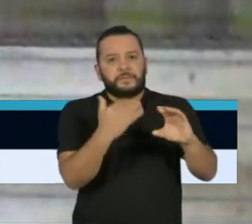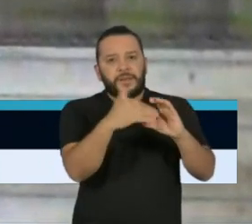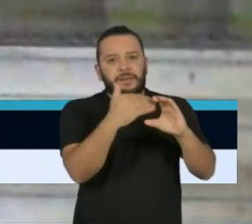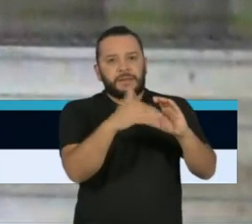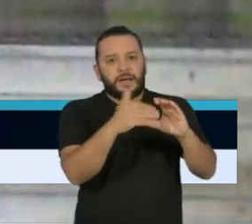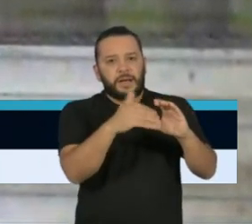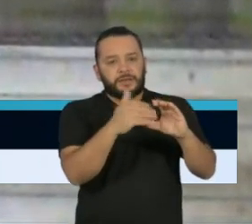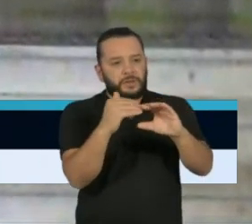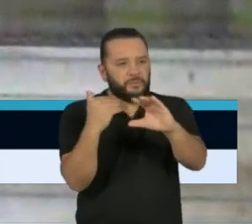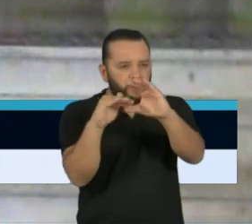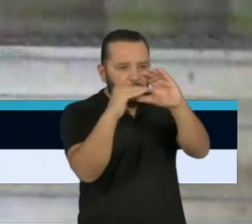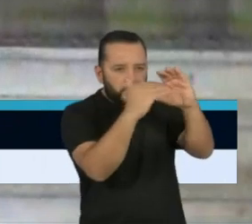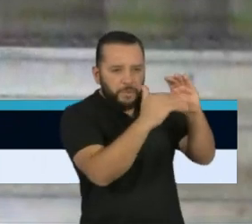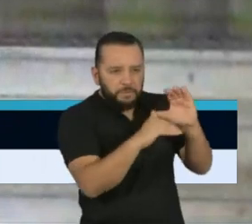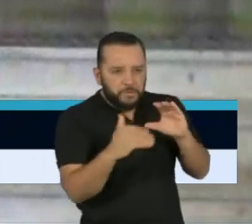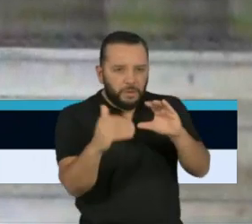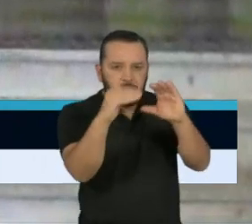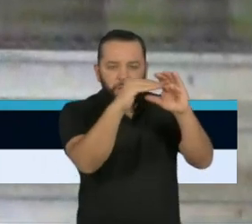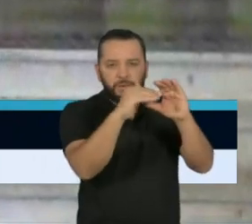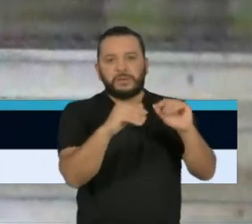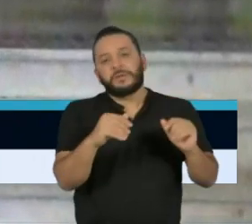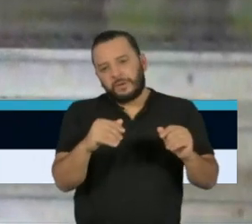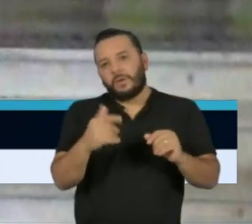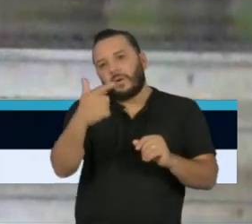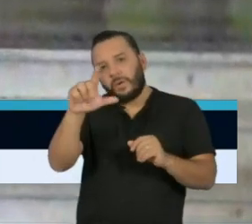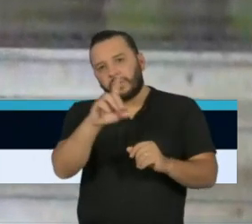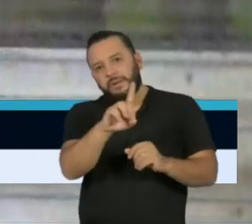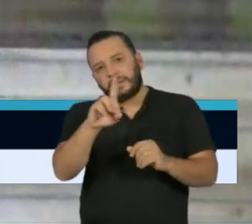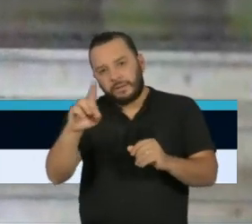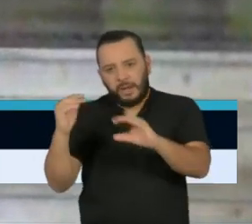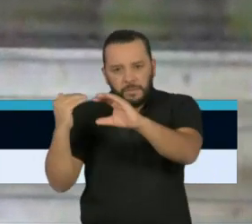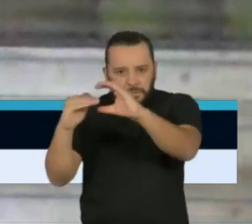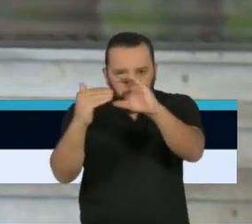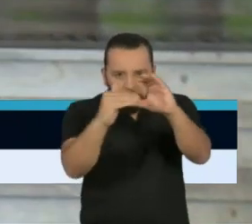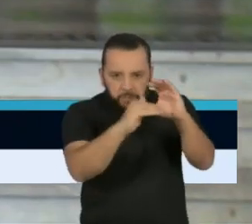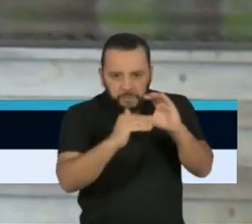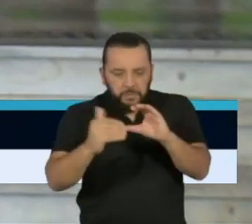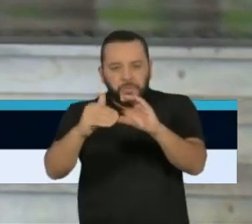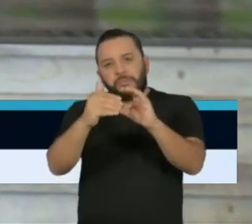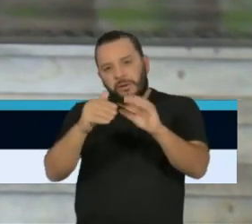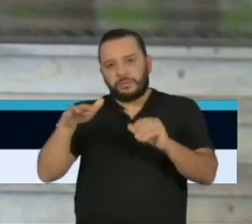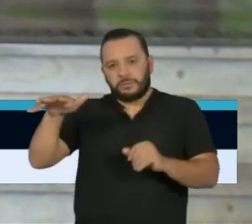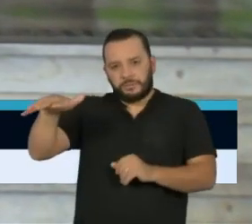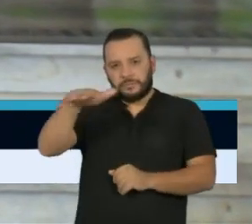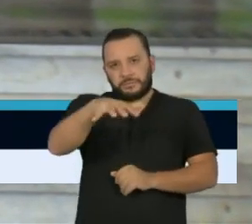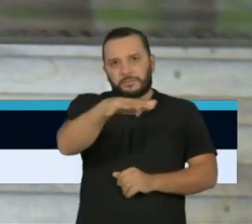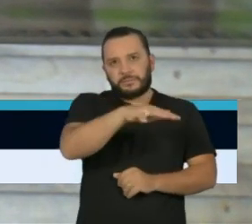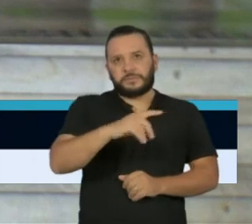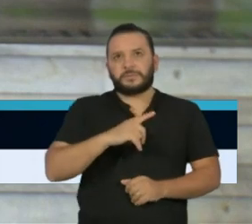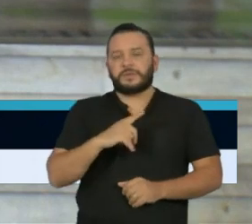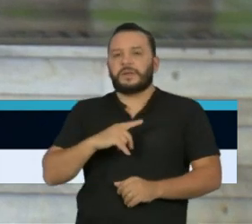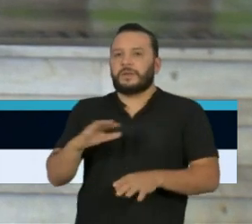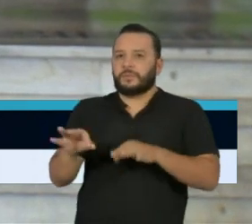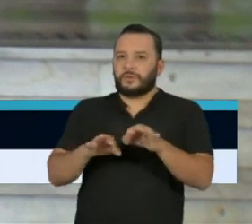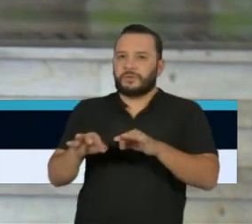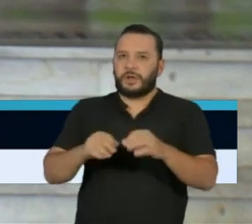gente possa fazer esse trabalho como cidadãos também. Tem uma série de outras iniciativas sendo trabalhadas nesse núcleo,